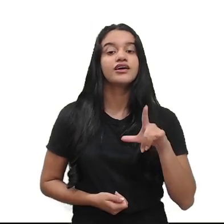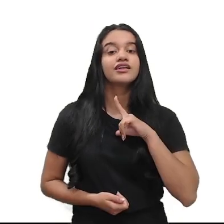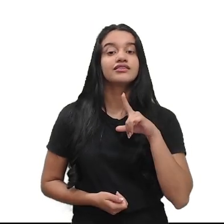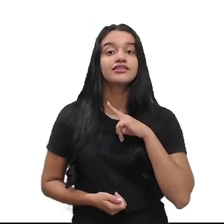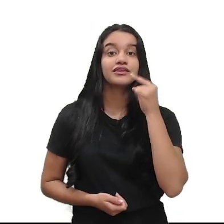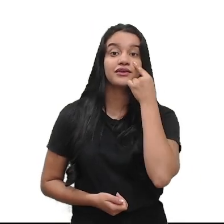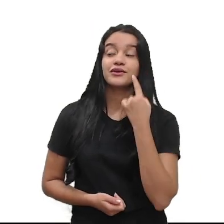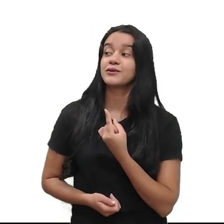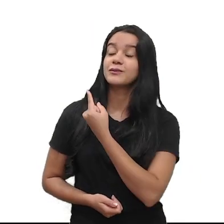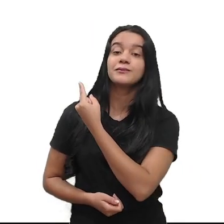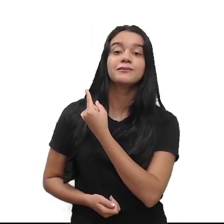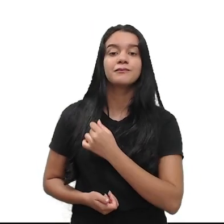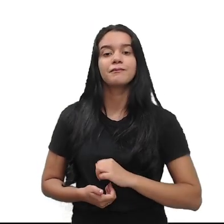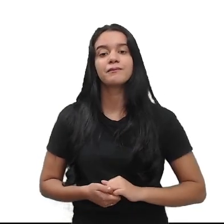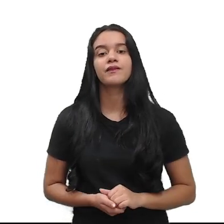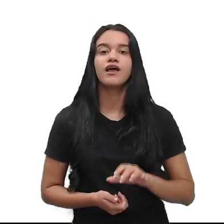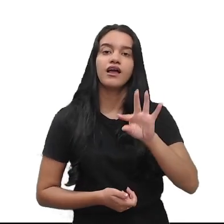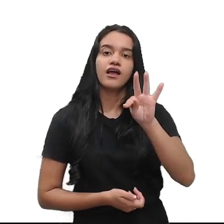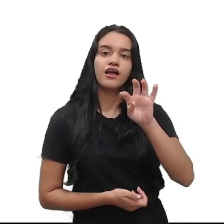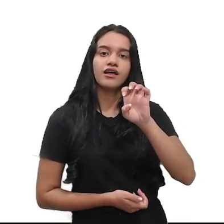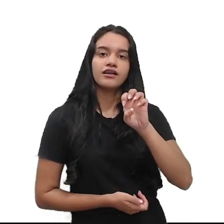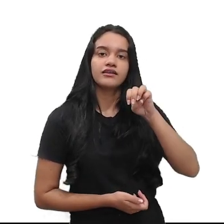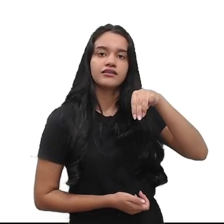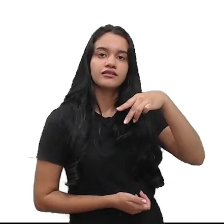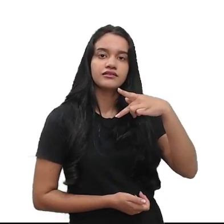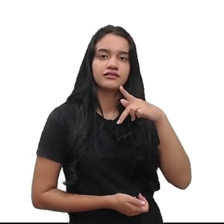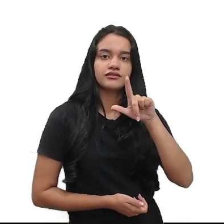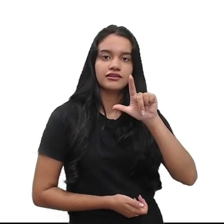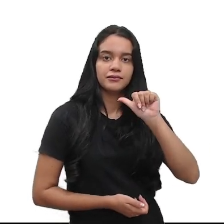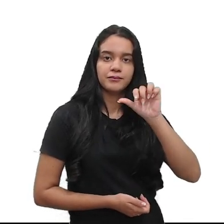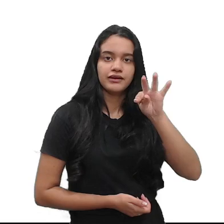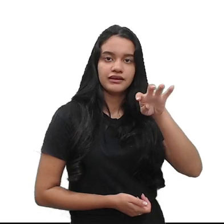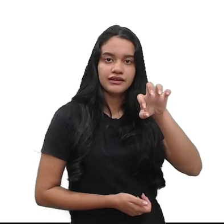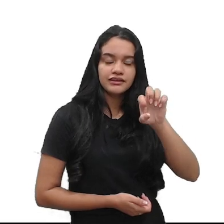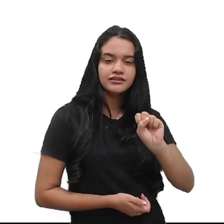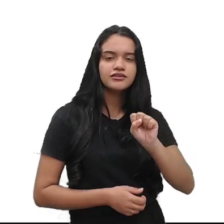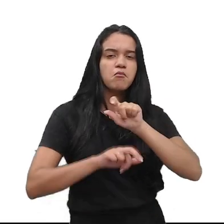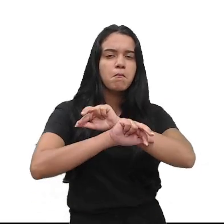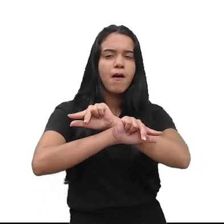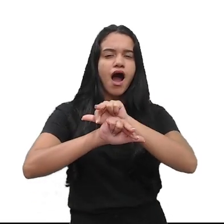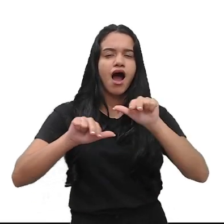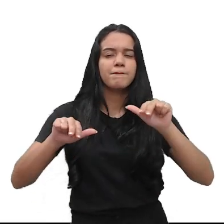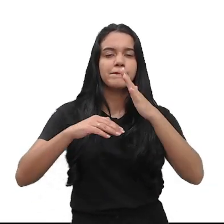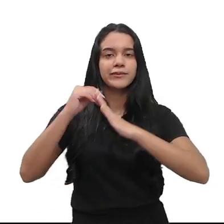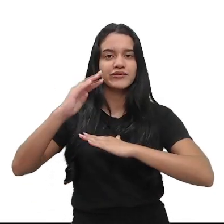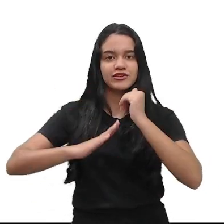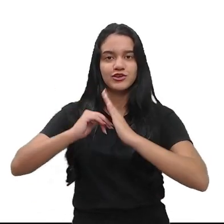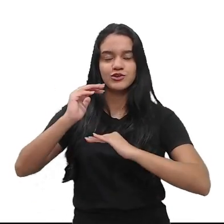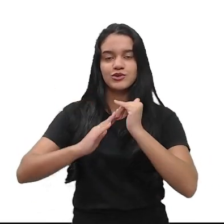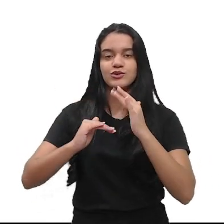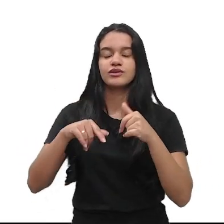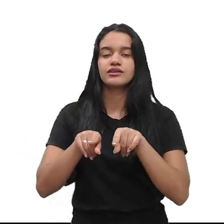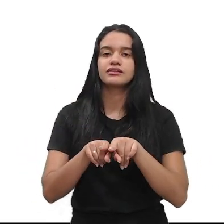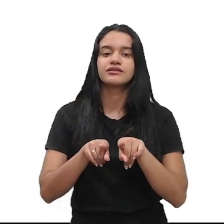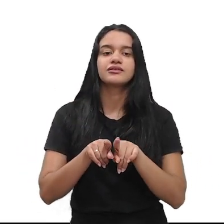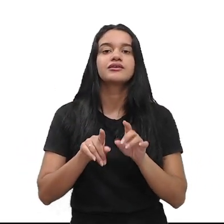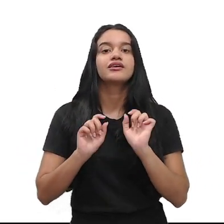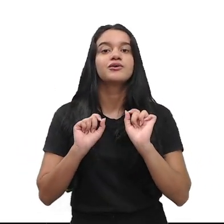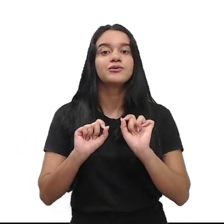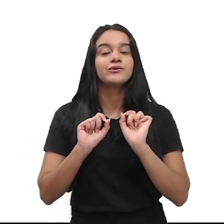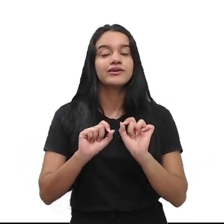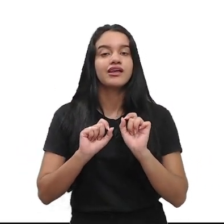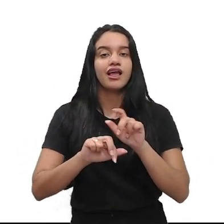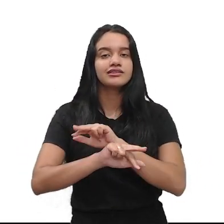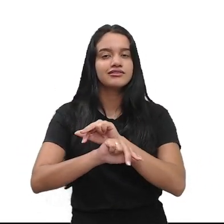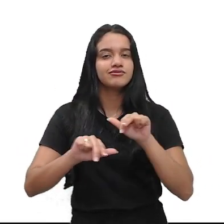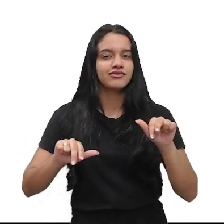Templates profissionais. O Canva oferece uma ampla variedade de templates profissionais fabricados para diferentes